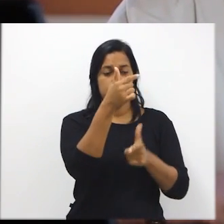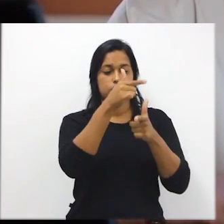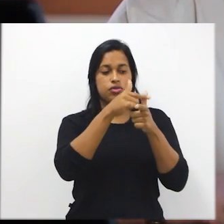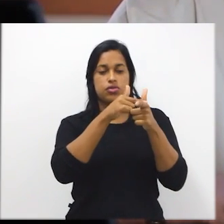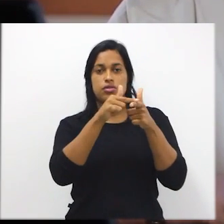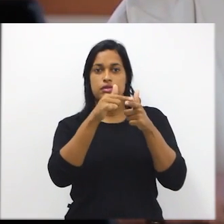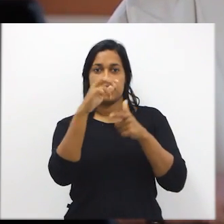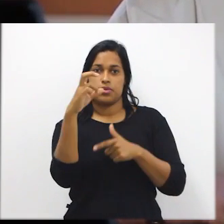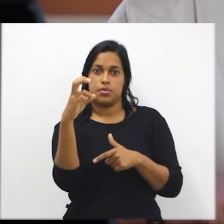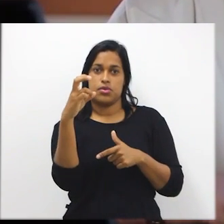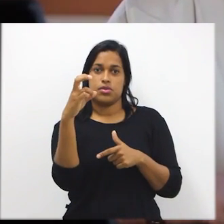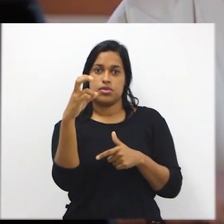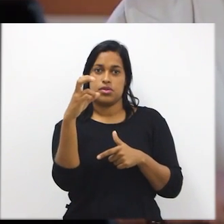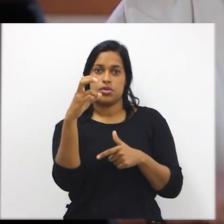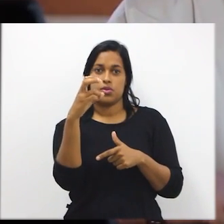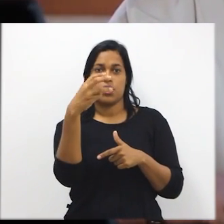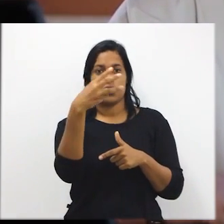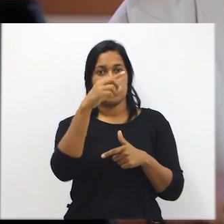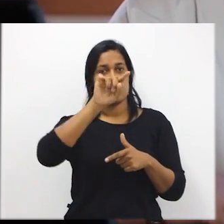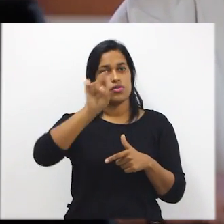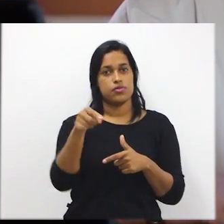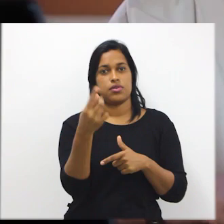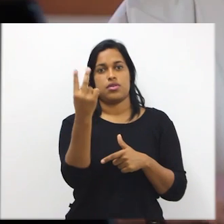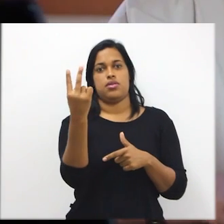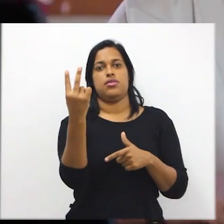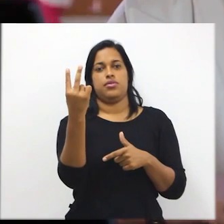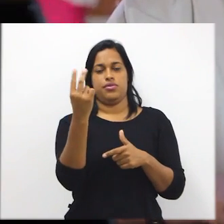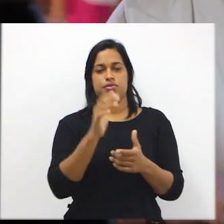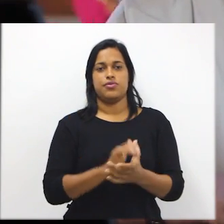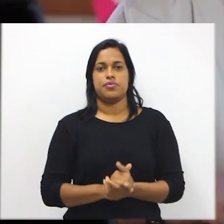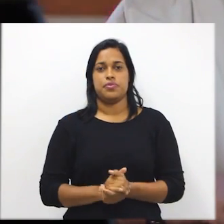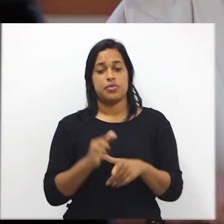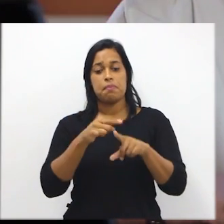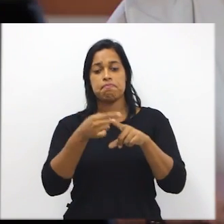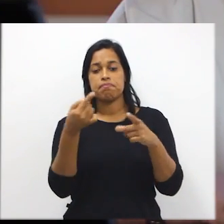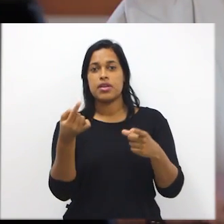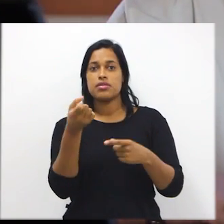por 5 dá 3,2. Mas se eu